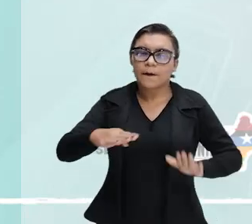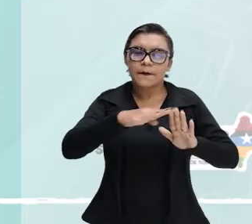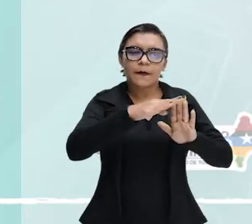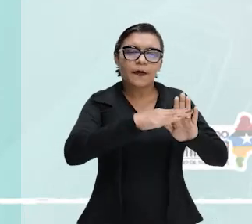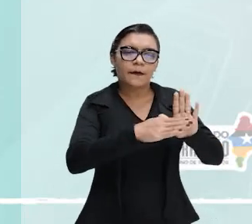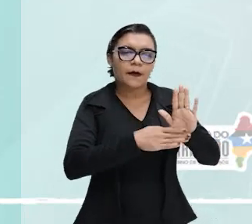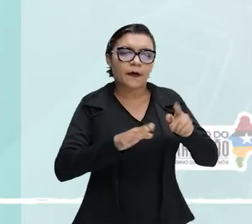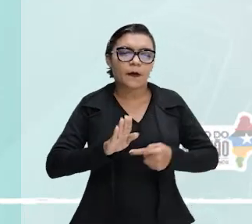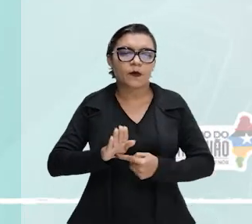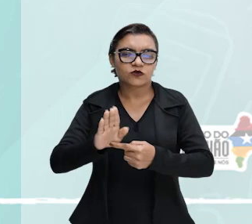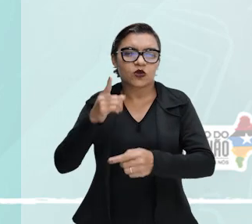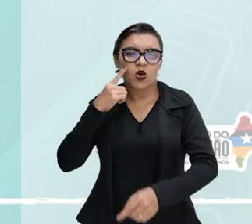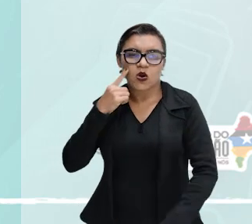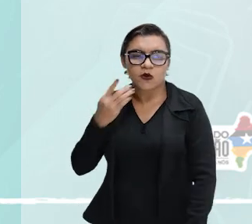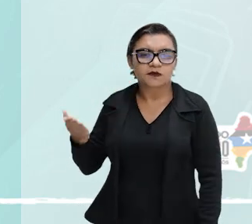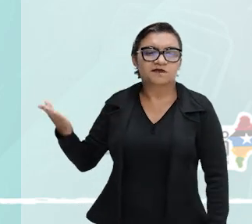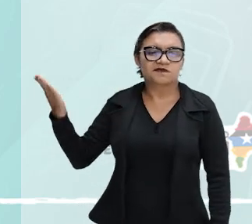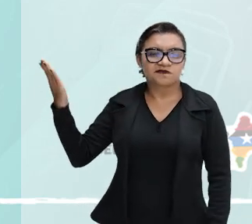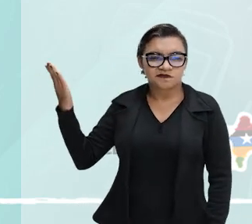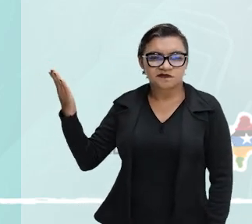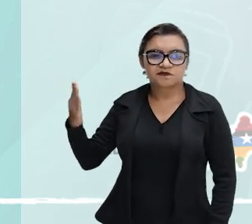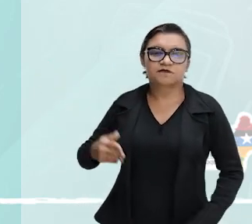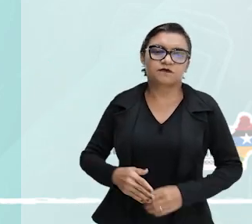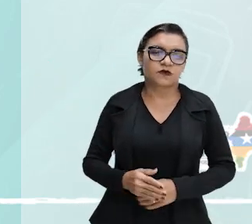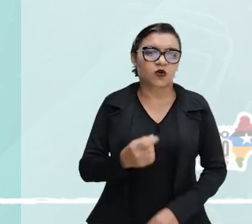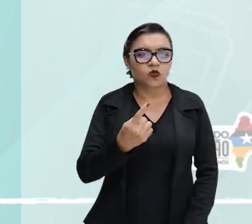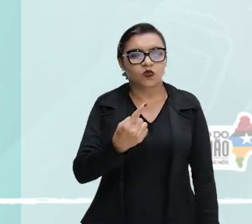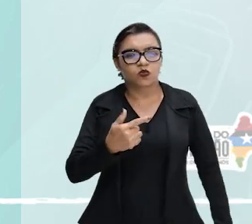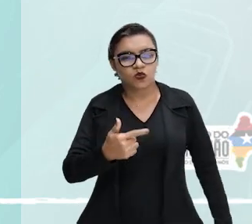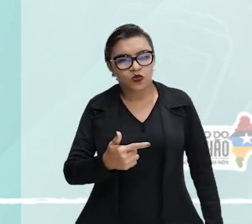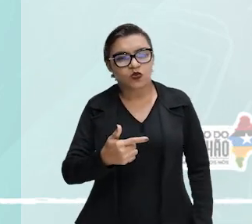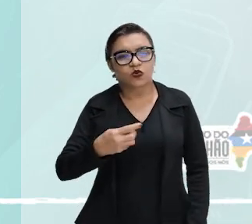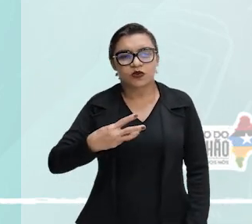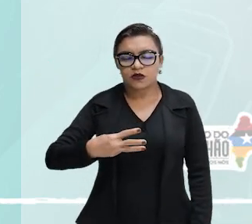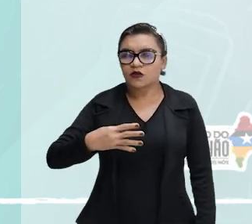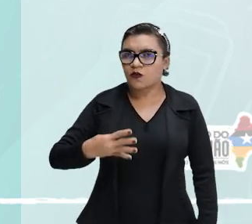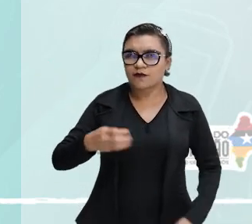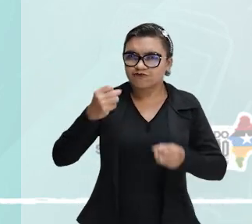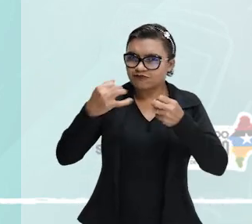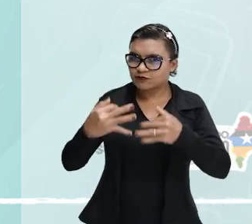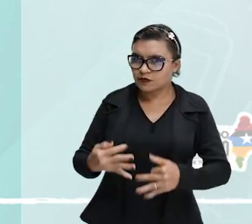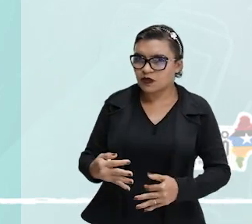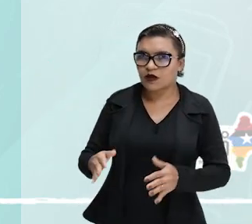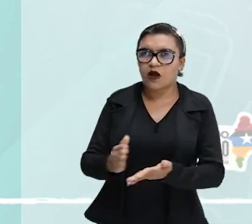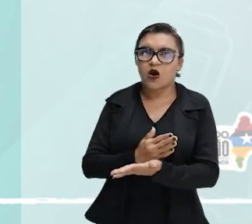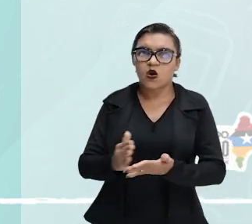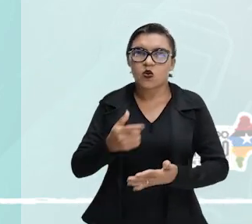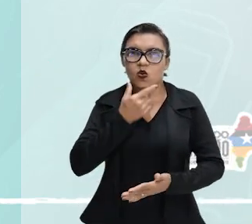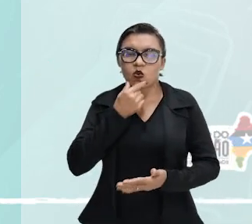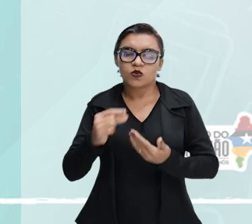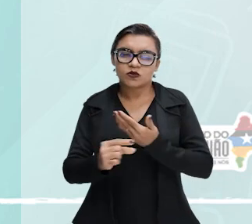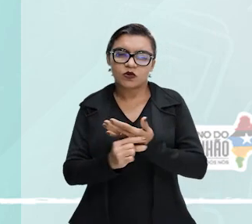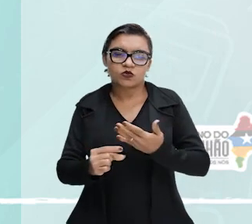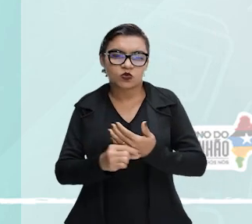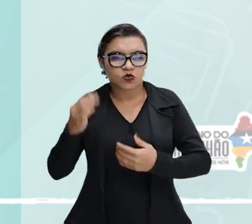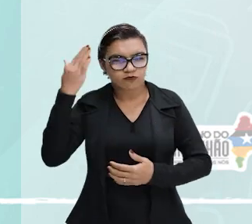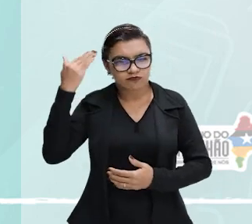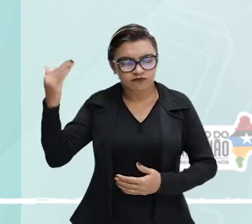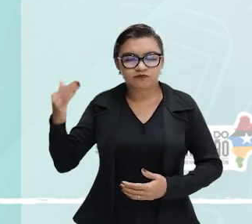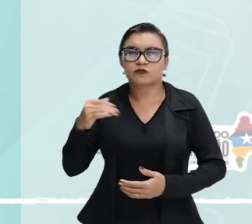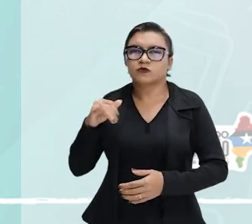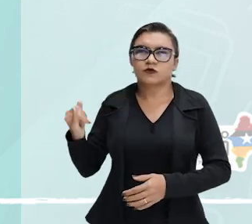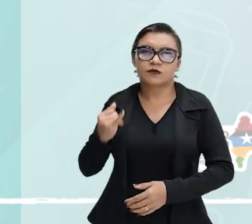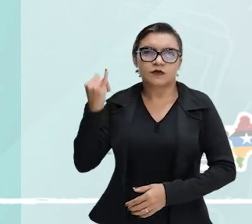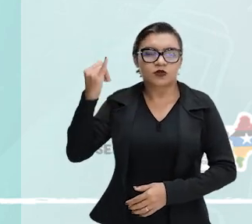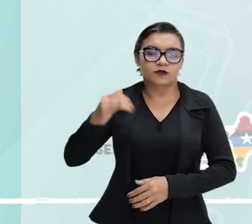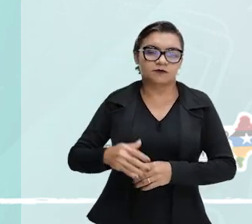e o Seleuco de Seleucia. Né? Então, são nomezinhos ali importantes justamente para poder reforçar o que vem no capítulo